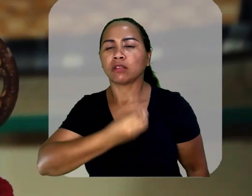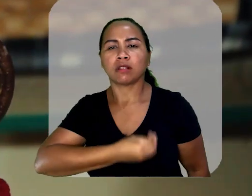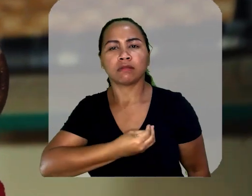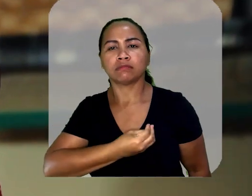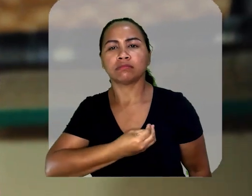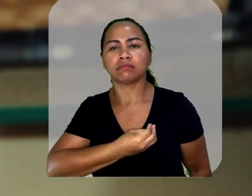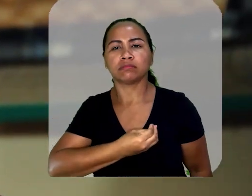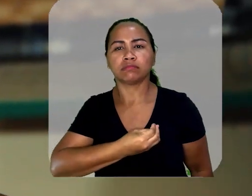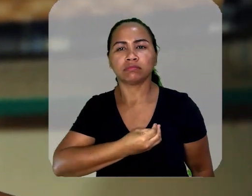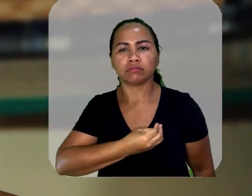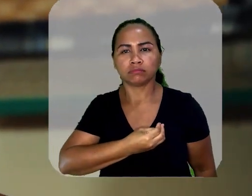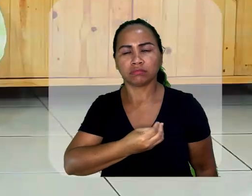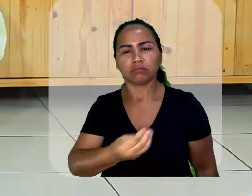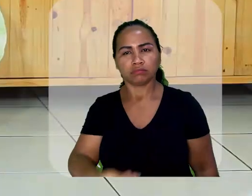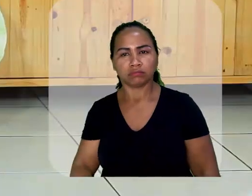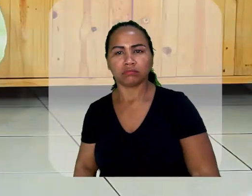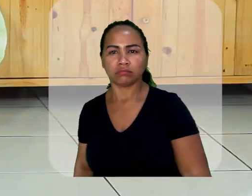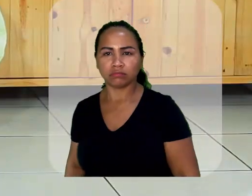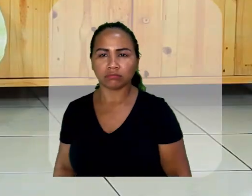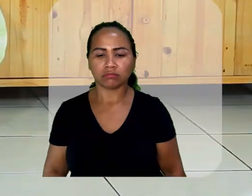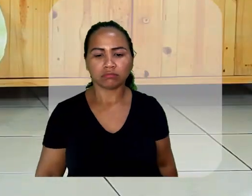a mulher da vida.